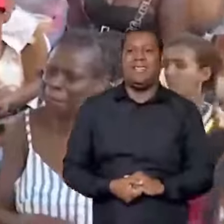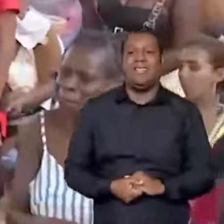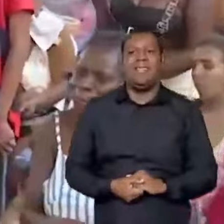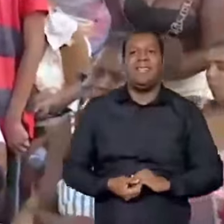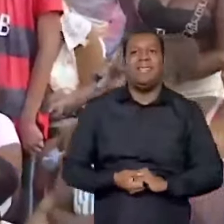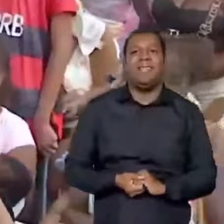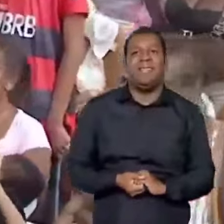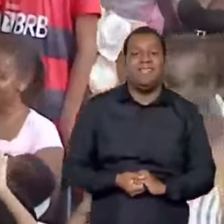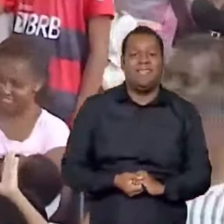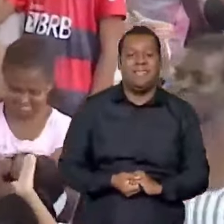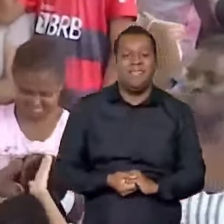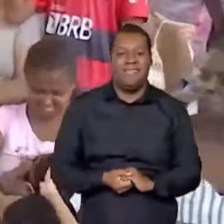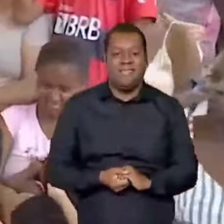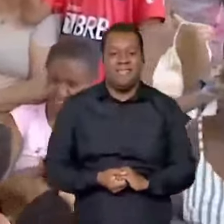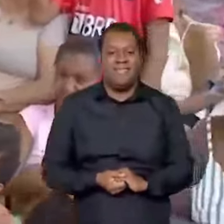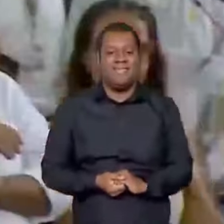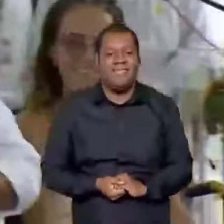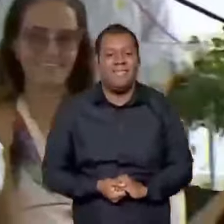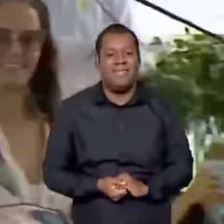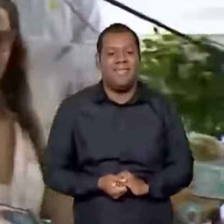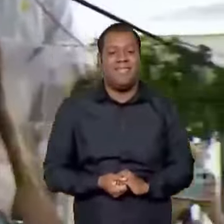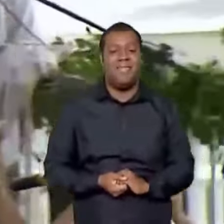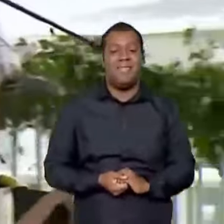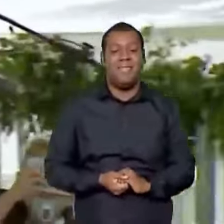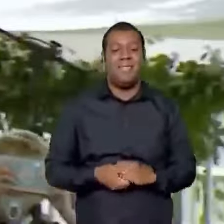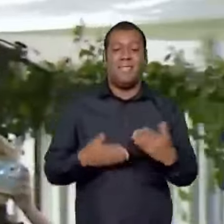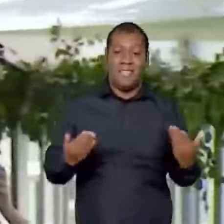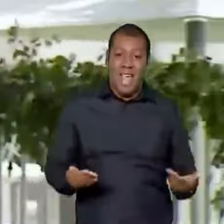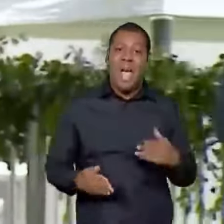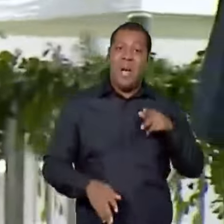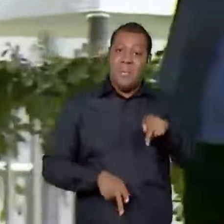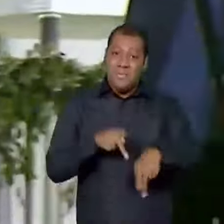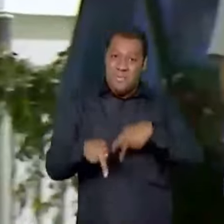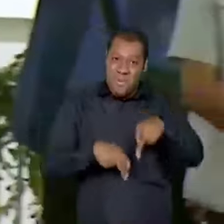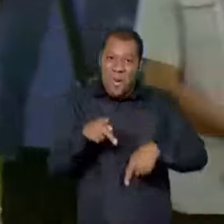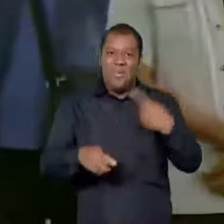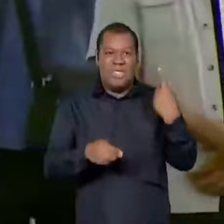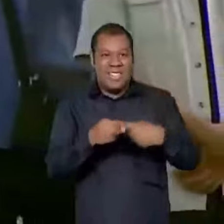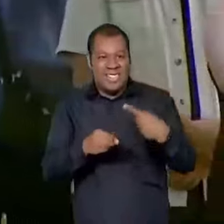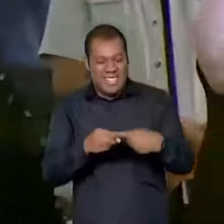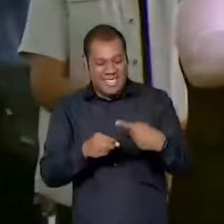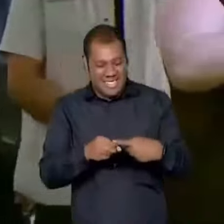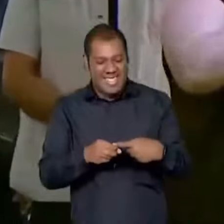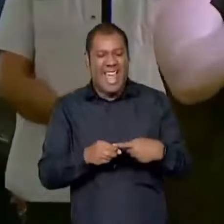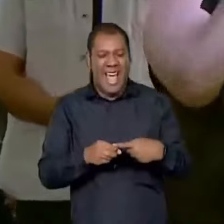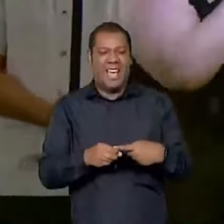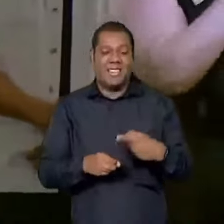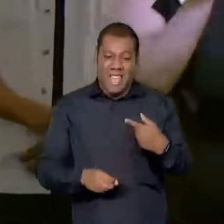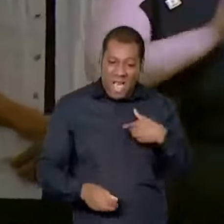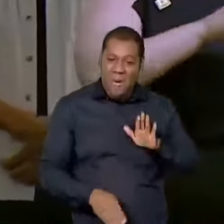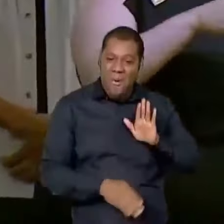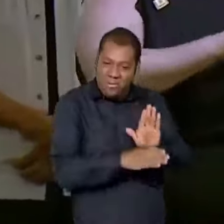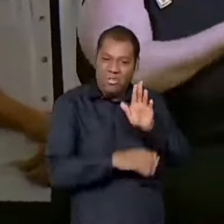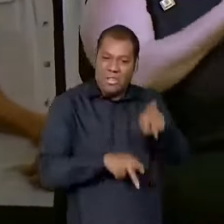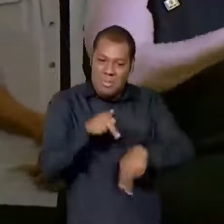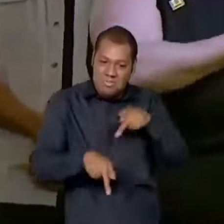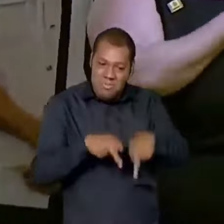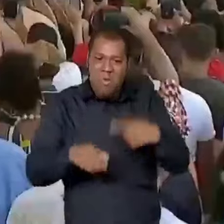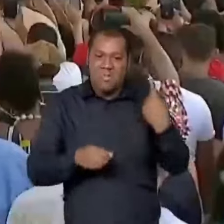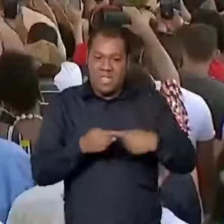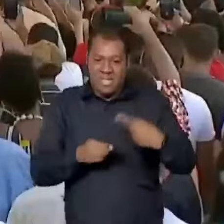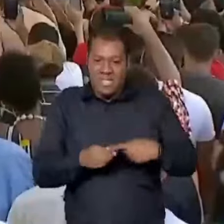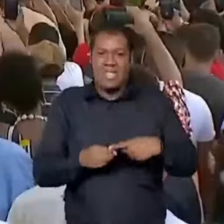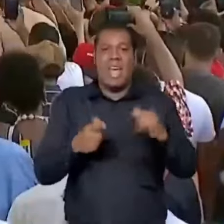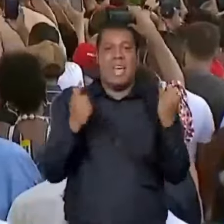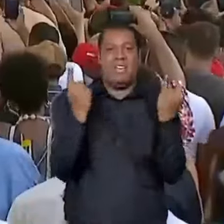Aí, que nós vamos fazer esse povo de Magé, sabe, ficar mais feliz da vida, gente. Olha,